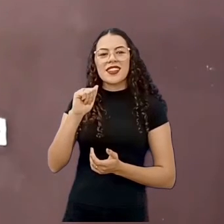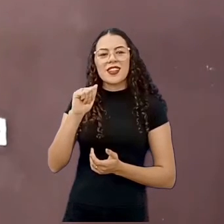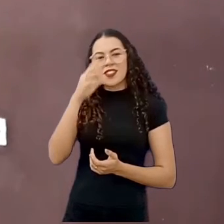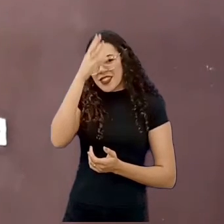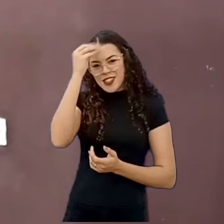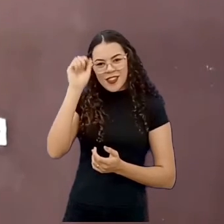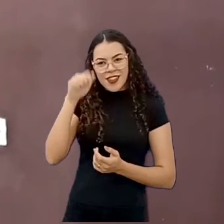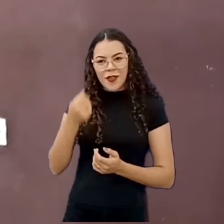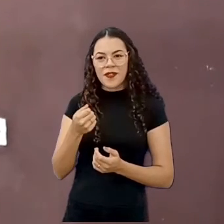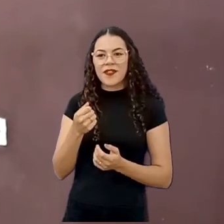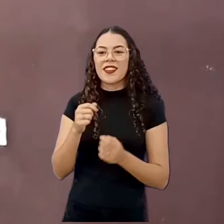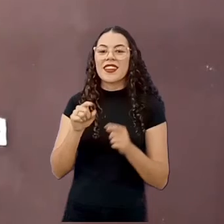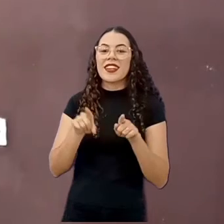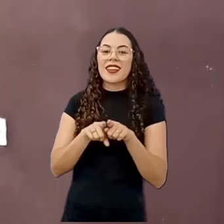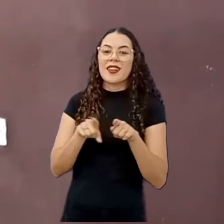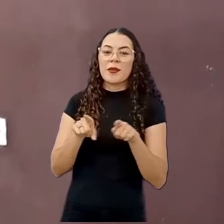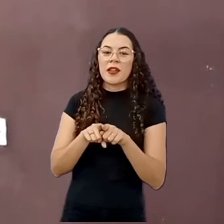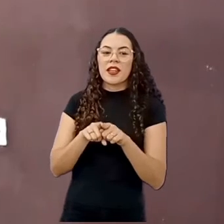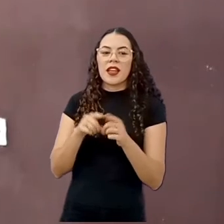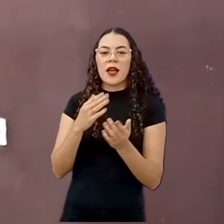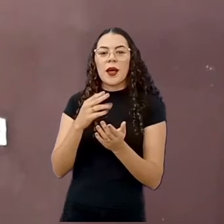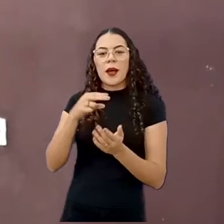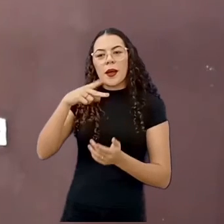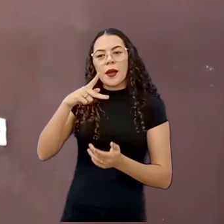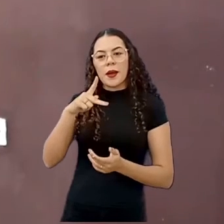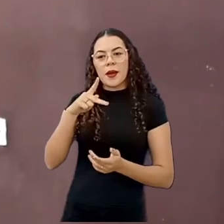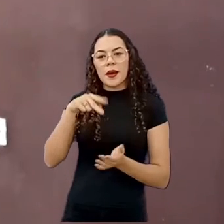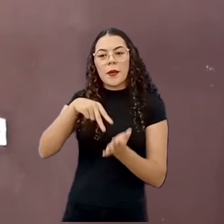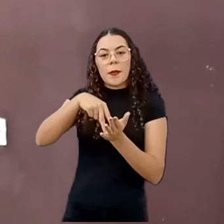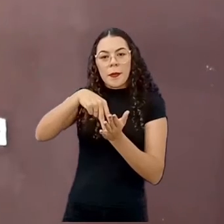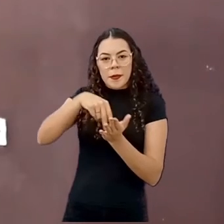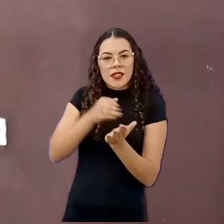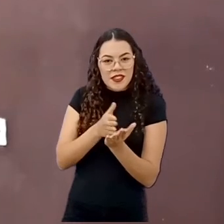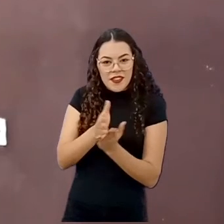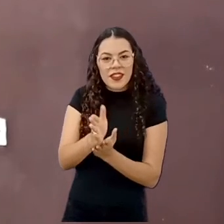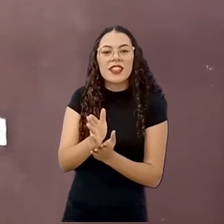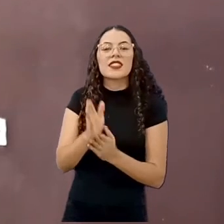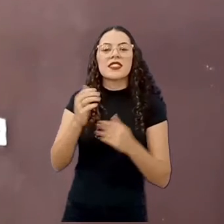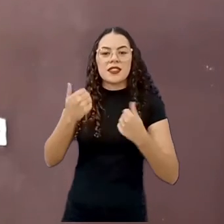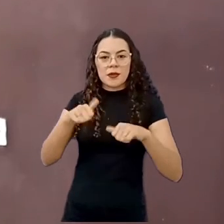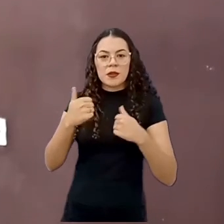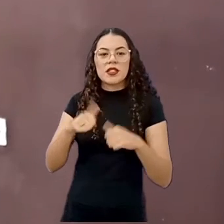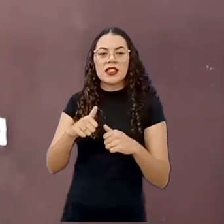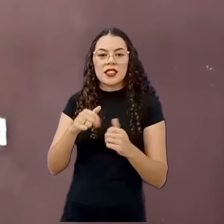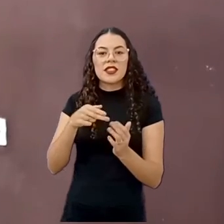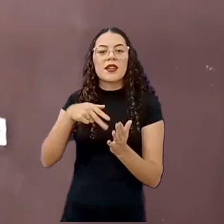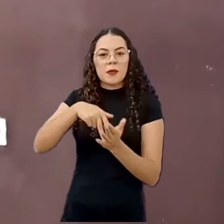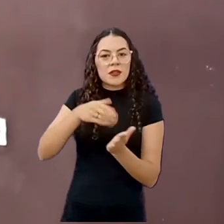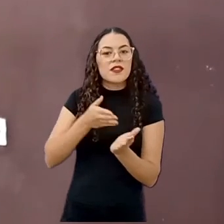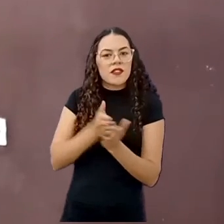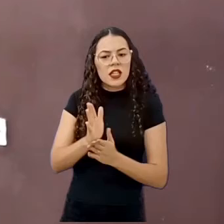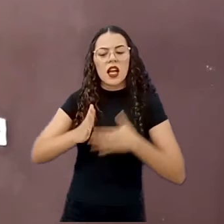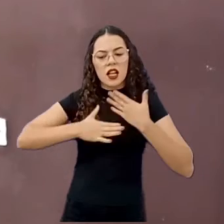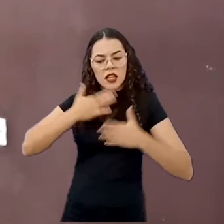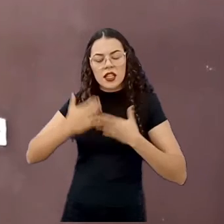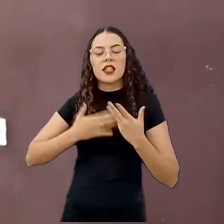sem murmuração, sem ansiedade, sem medo, mas com alegria.